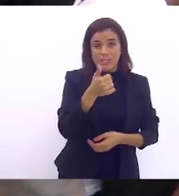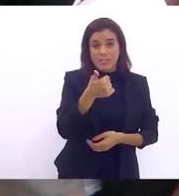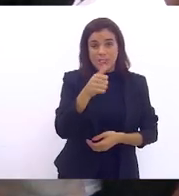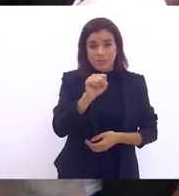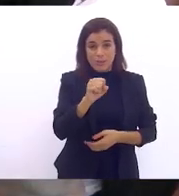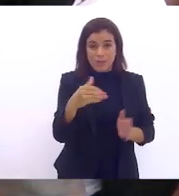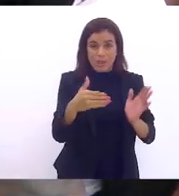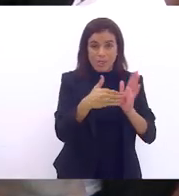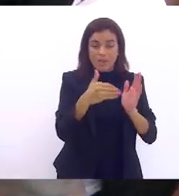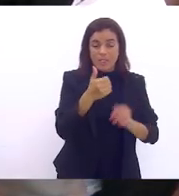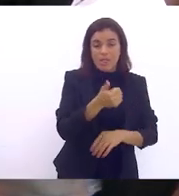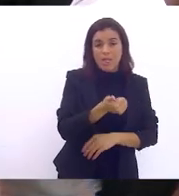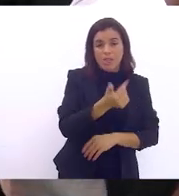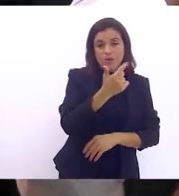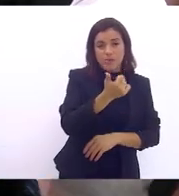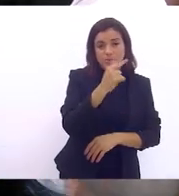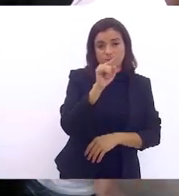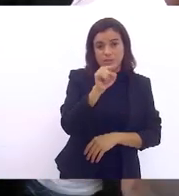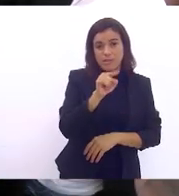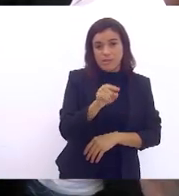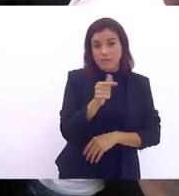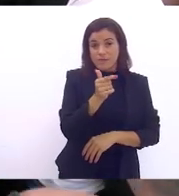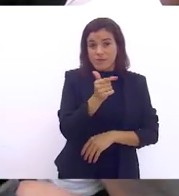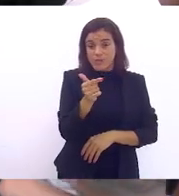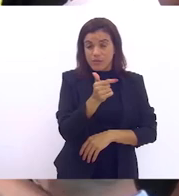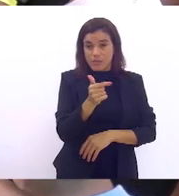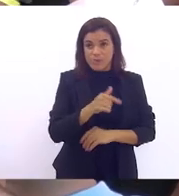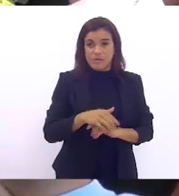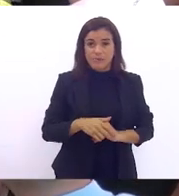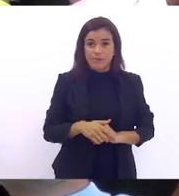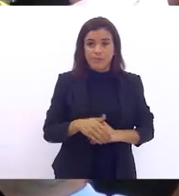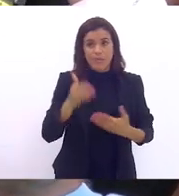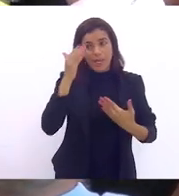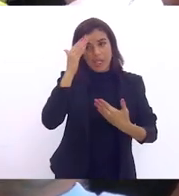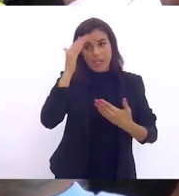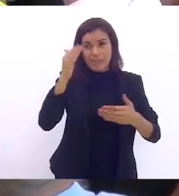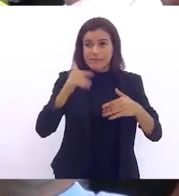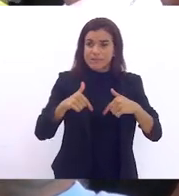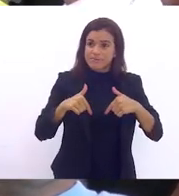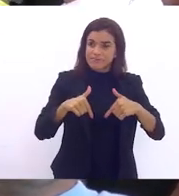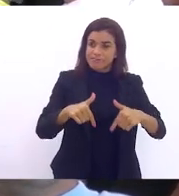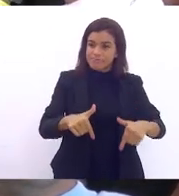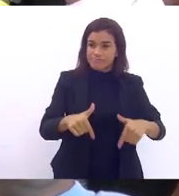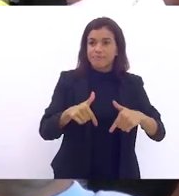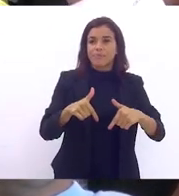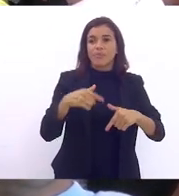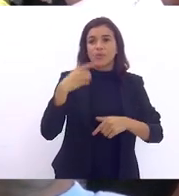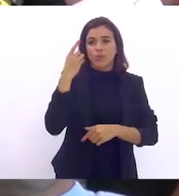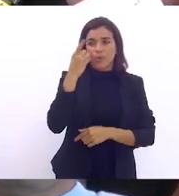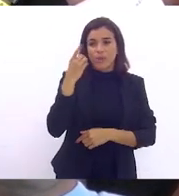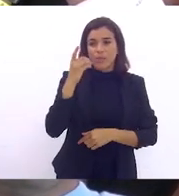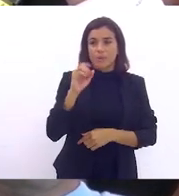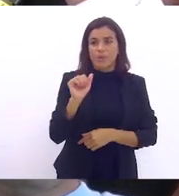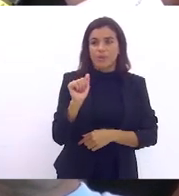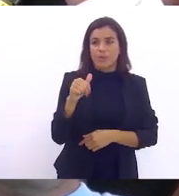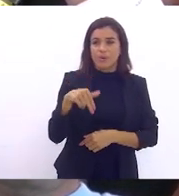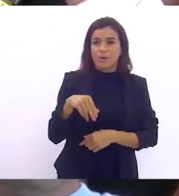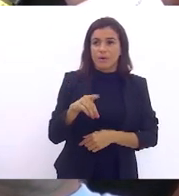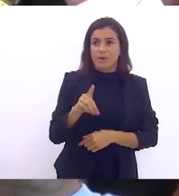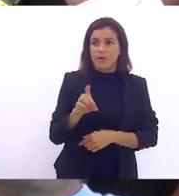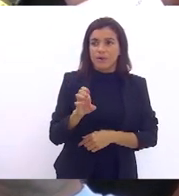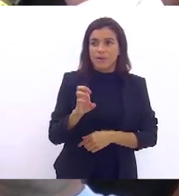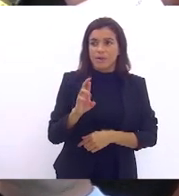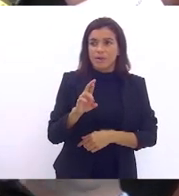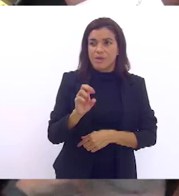é obrigado eh agradecer aí a iniciativa aí do nobre Deputado aí Anderson Moraes né em propor essa